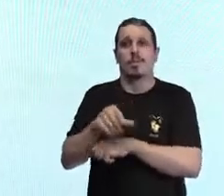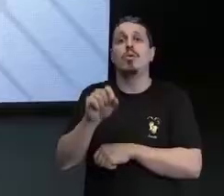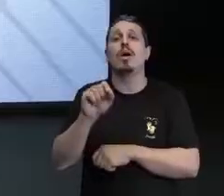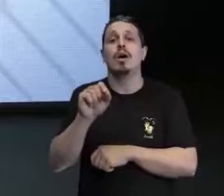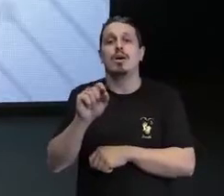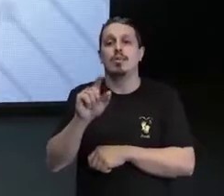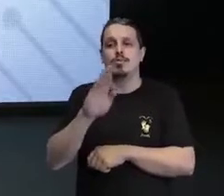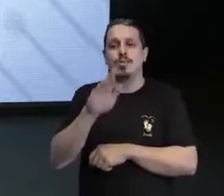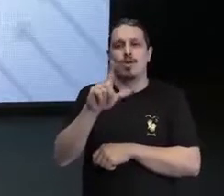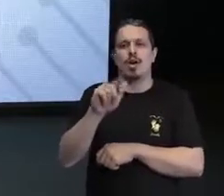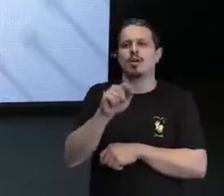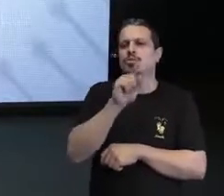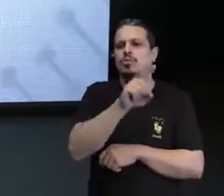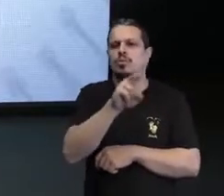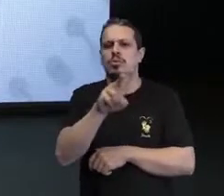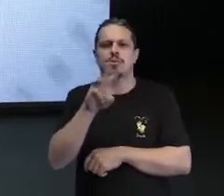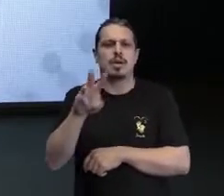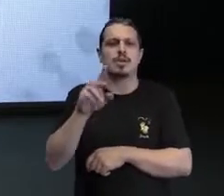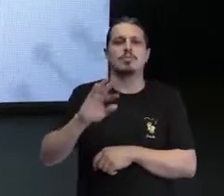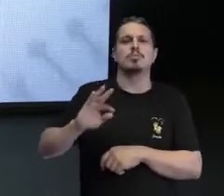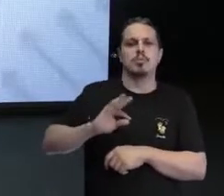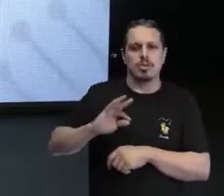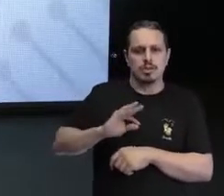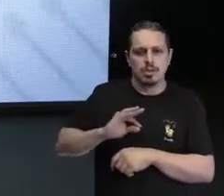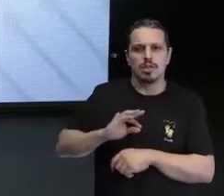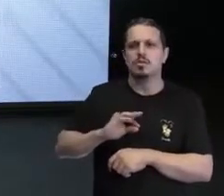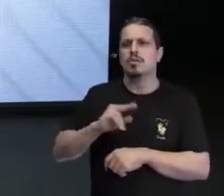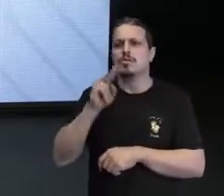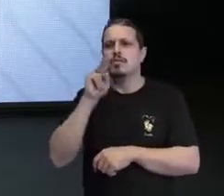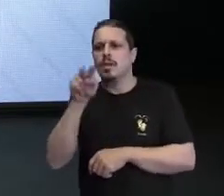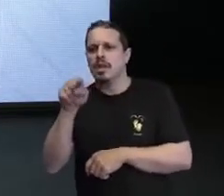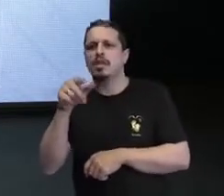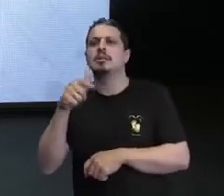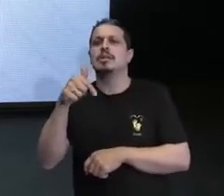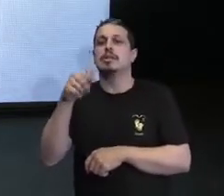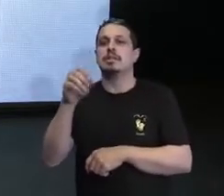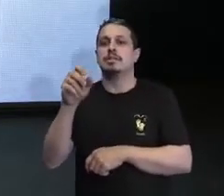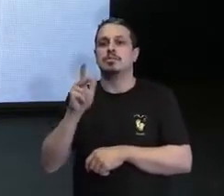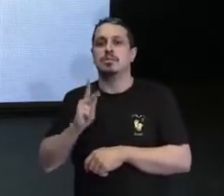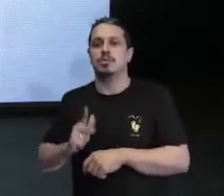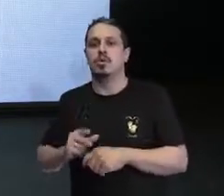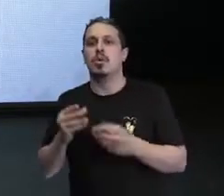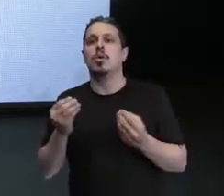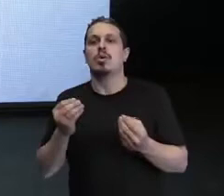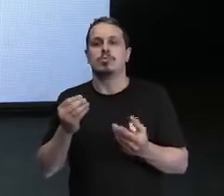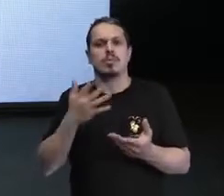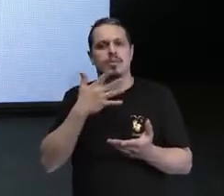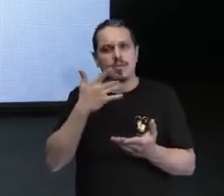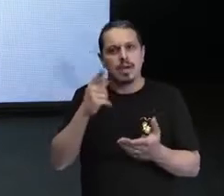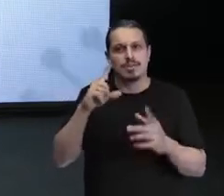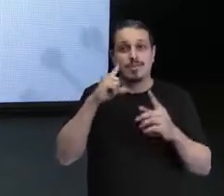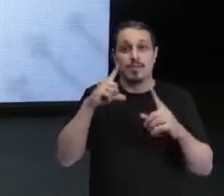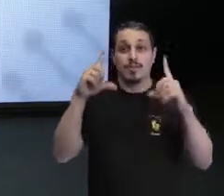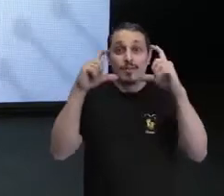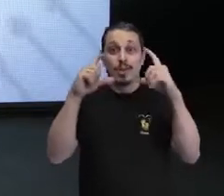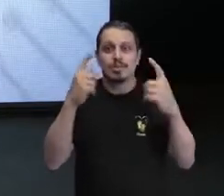dos bombeiros, as crianças fizeram uma festa. A gente tinha as fotos aqui para mostrar, mas deu um pau na apresentação, gente. Eu peço desculpas.